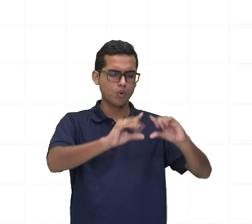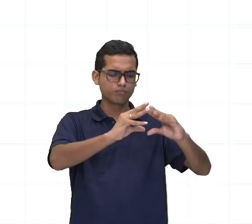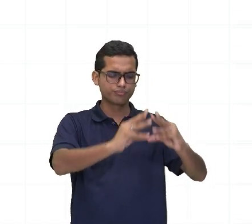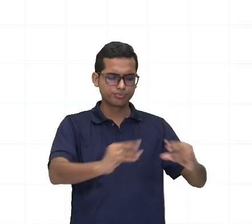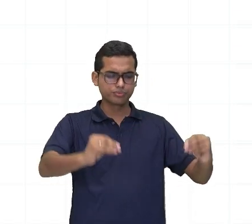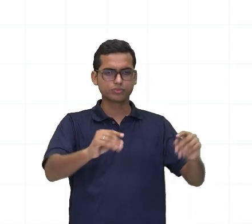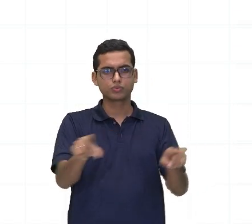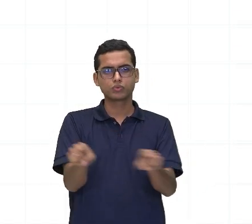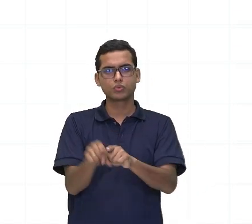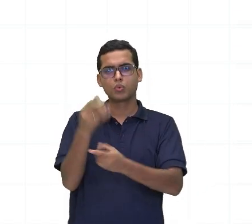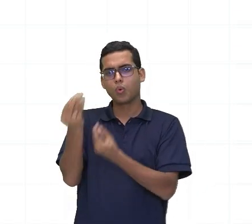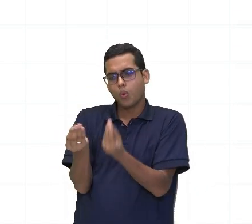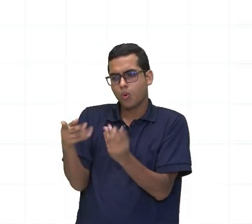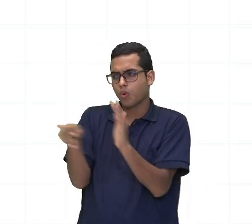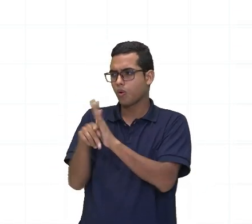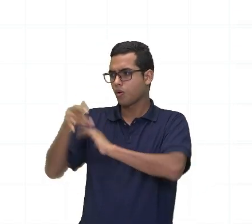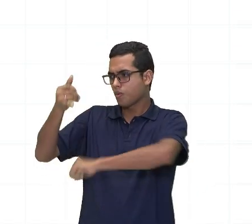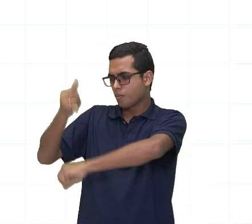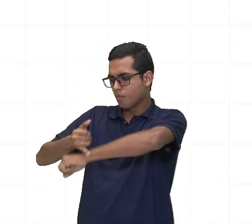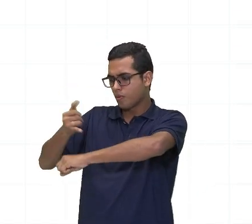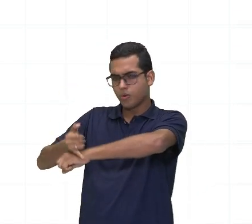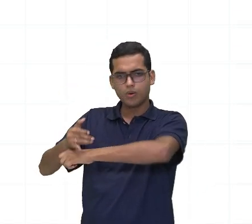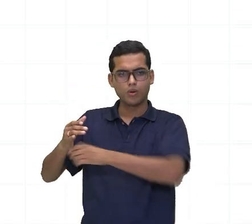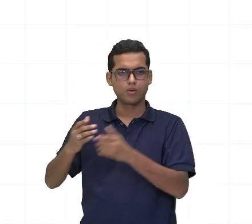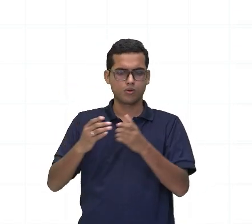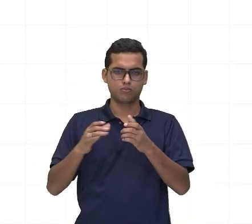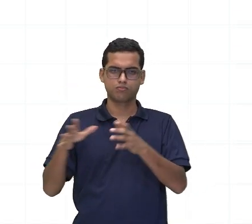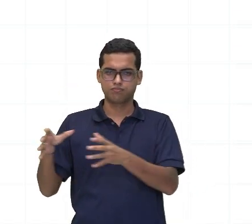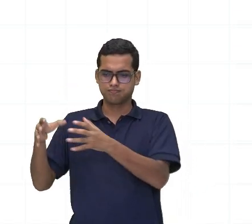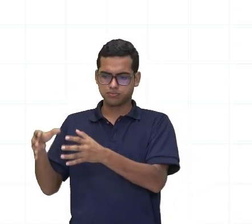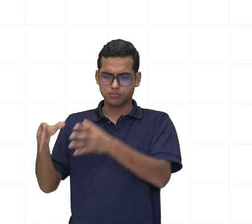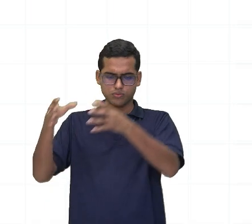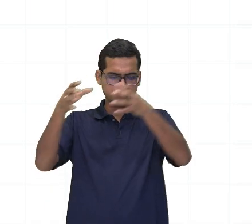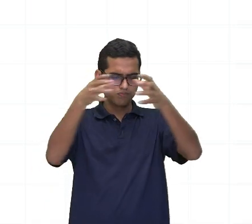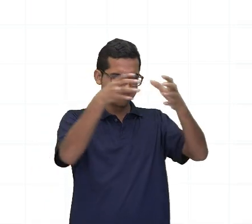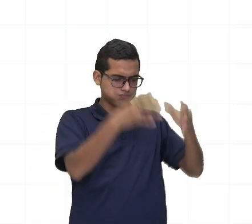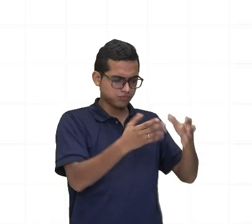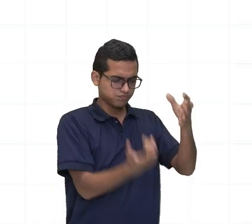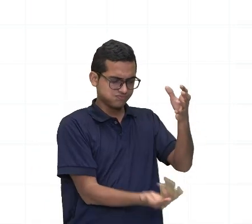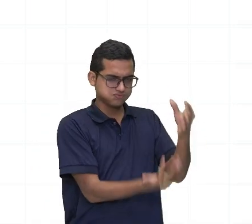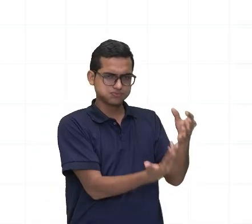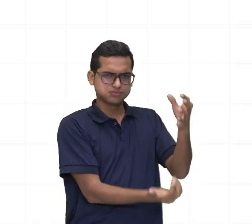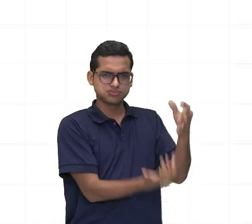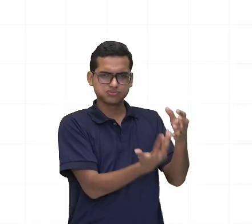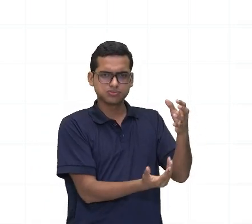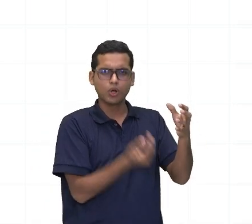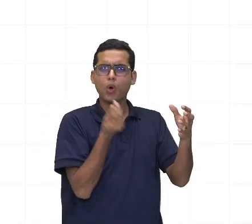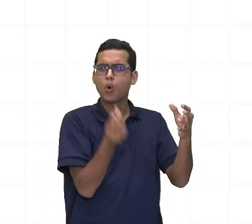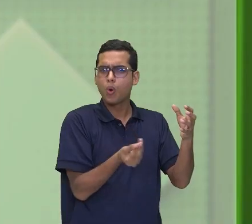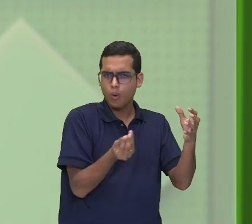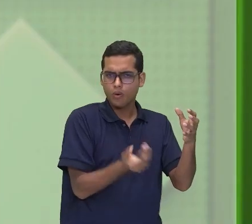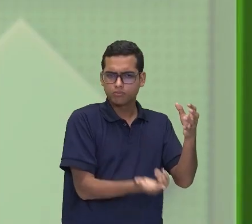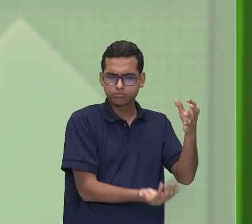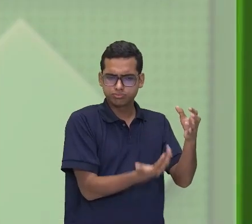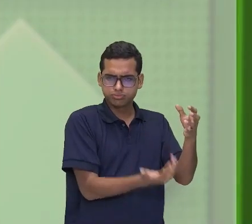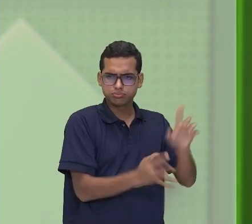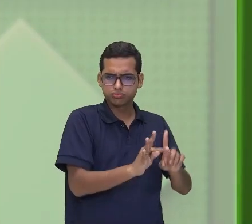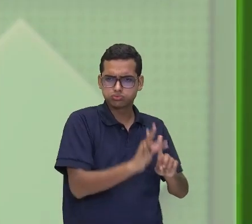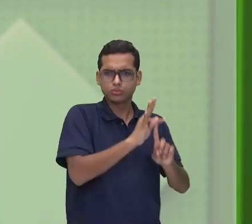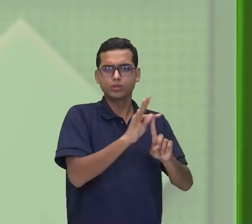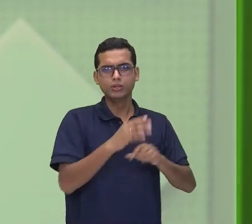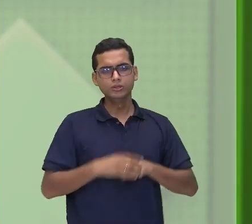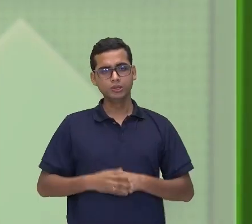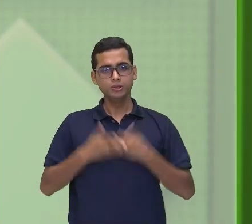fogo, certo? Então, os cientistas, ao descobrirem, né, a termodinâmica,